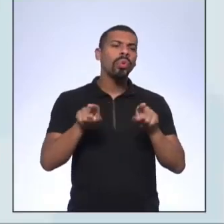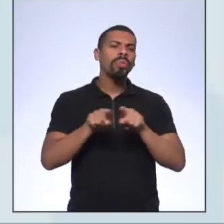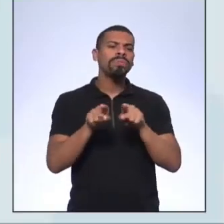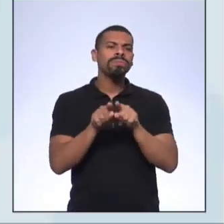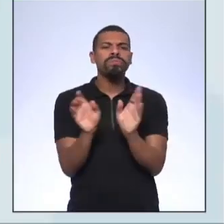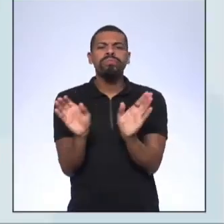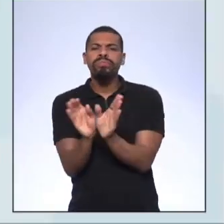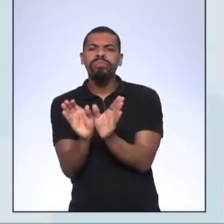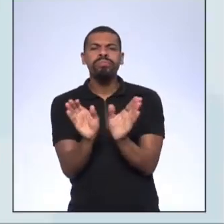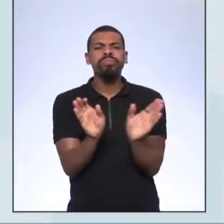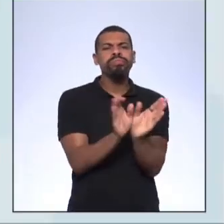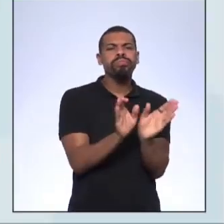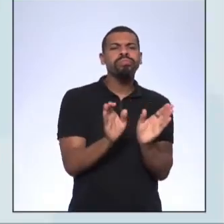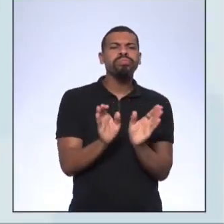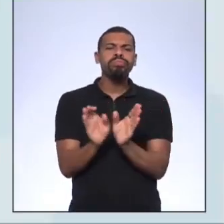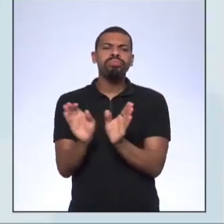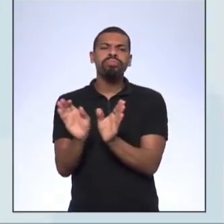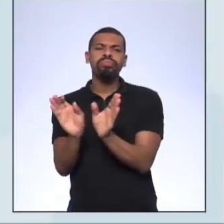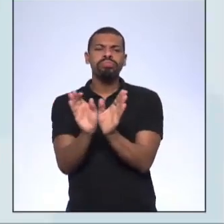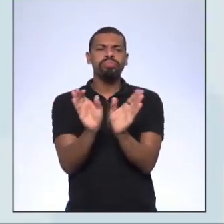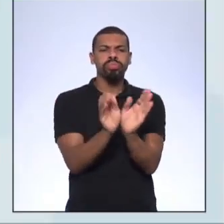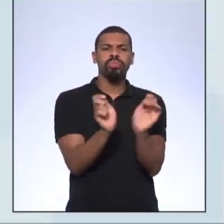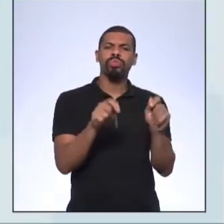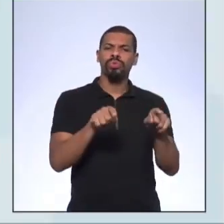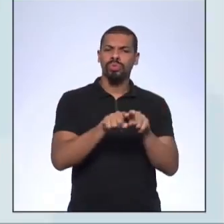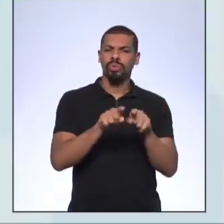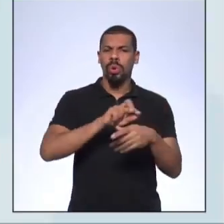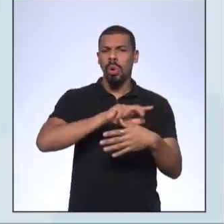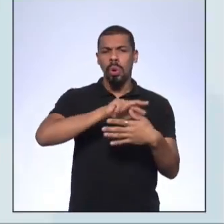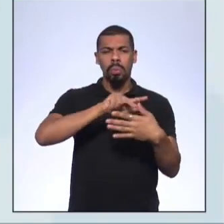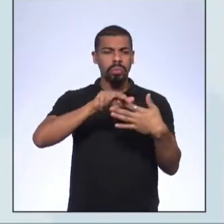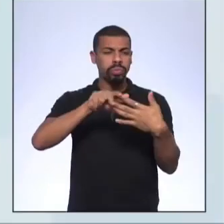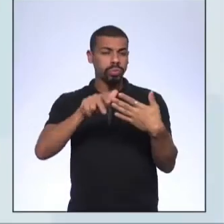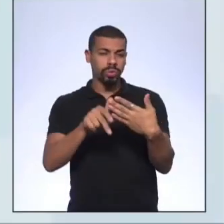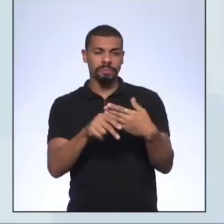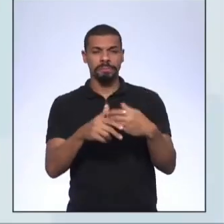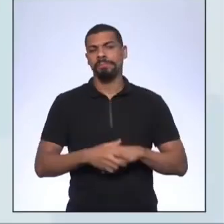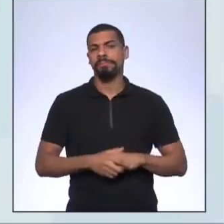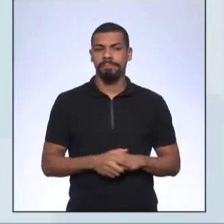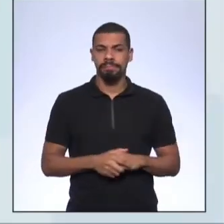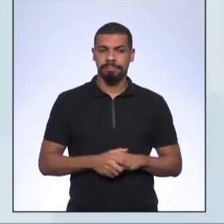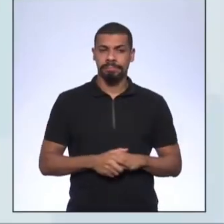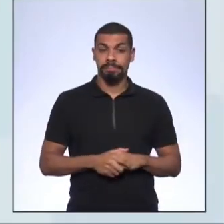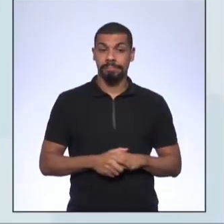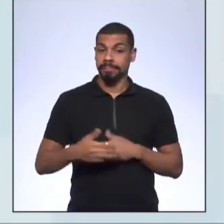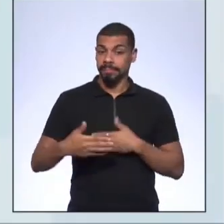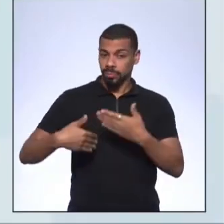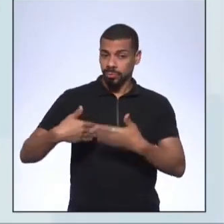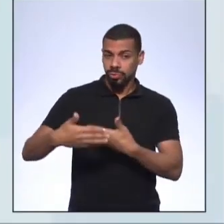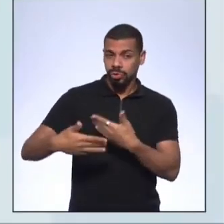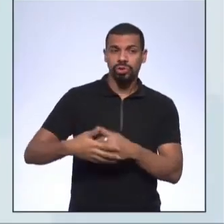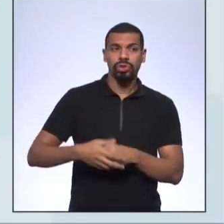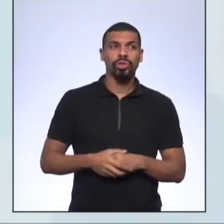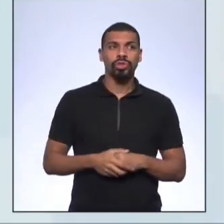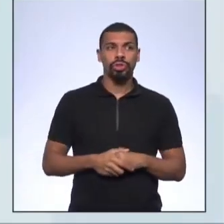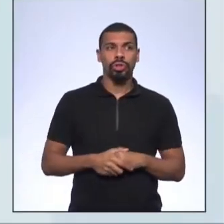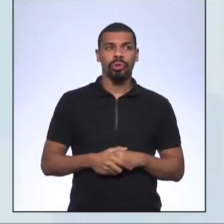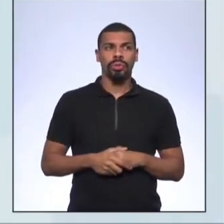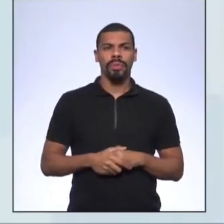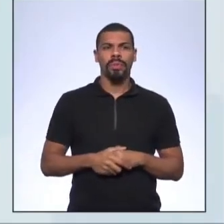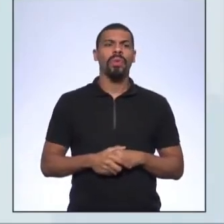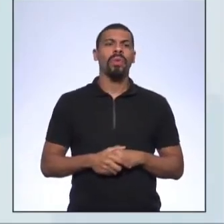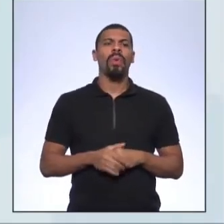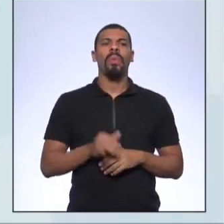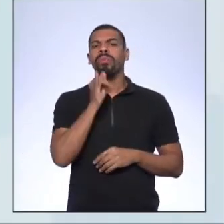centrinhos comerciais que começaram a surgir em torno, né? Dos antigos feudos, né? Esses